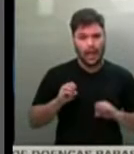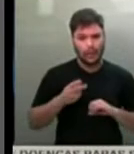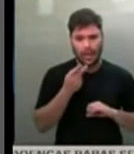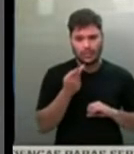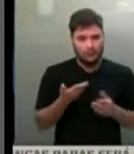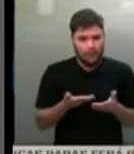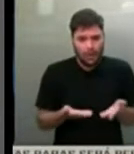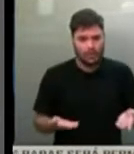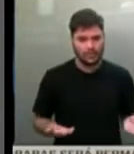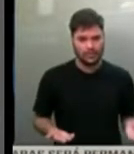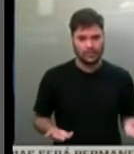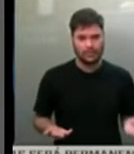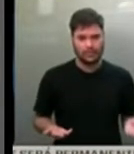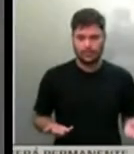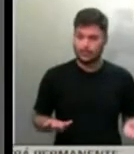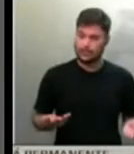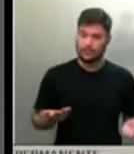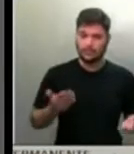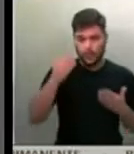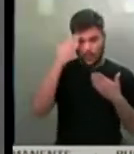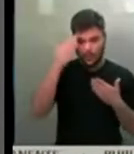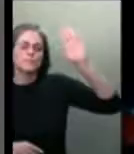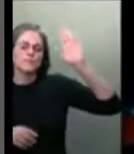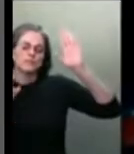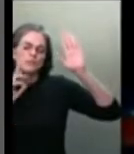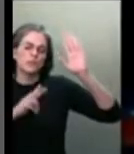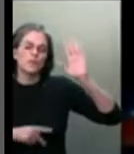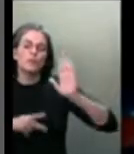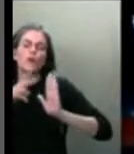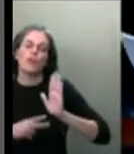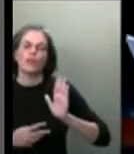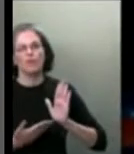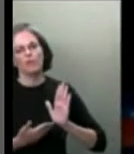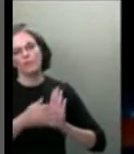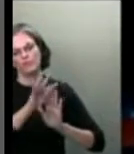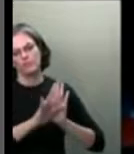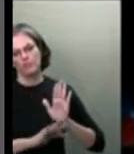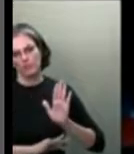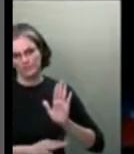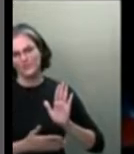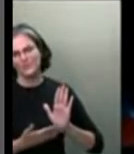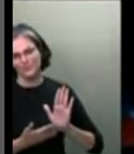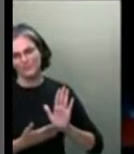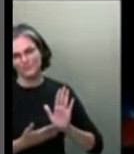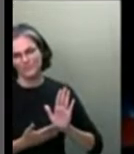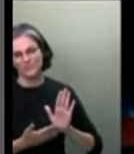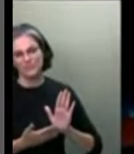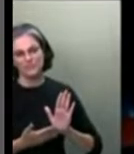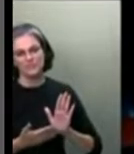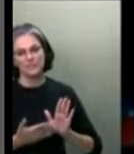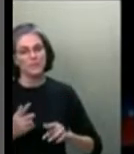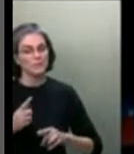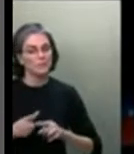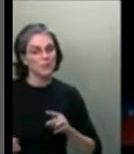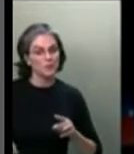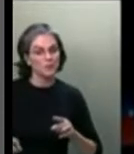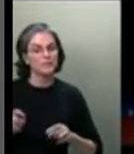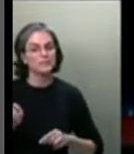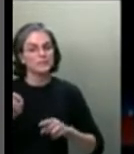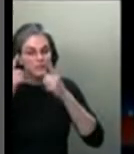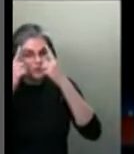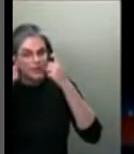Rodrigo Pacheco. Muito obrigado pelo espaço. Texto aqui apregoado pelo relator. Impedir, mediante violência ou grave